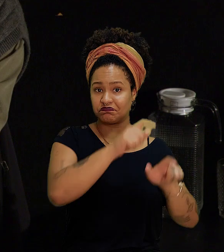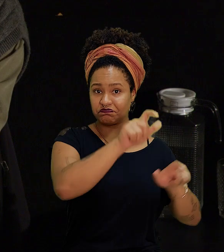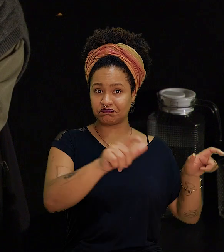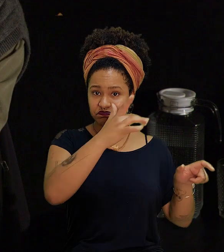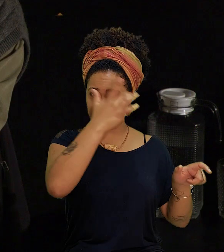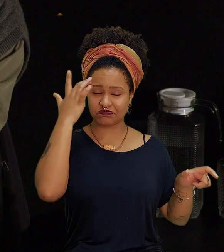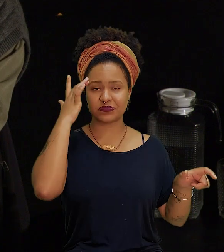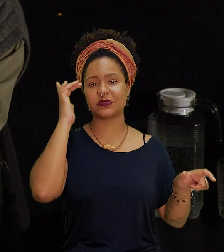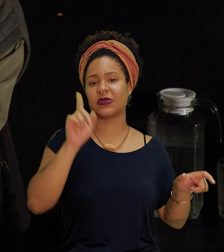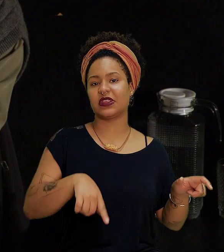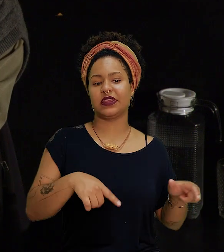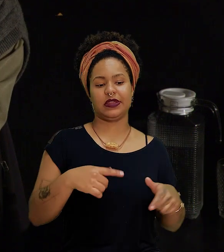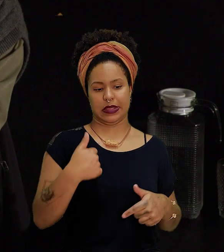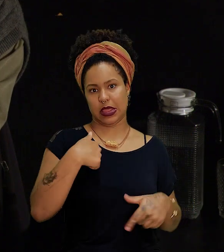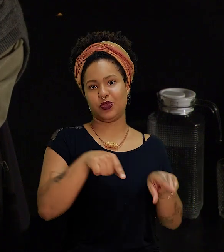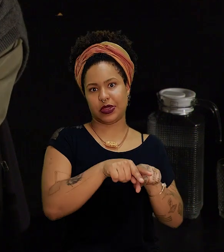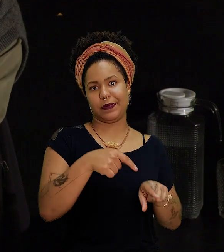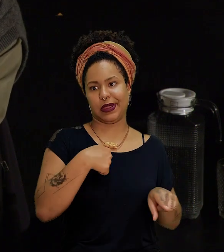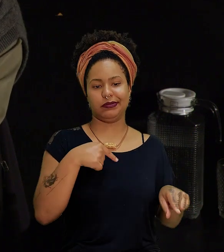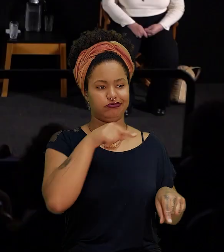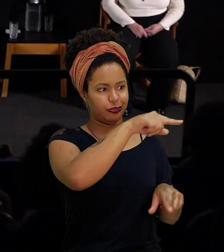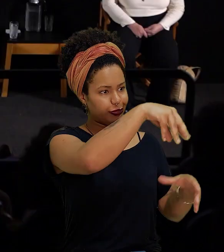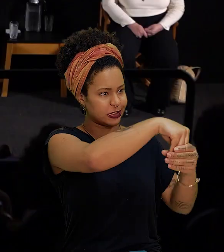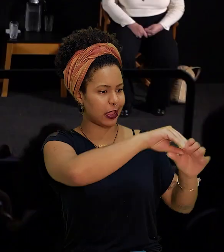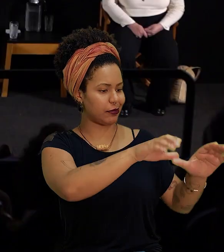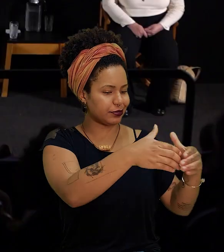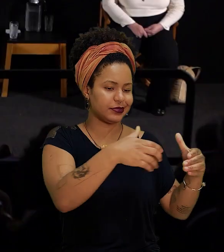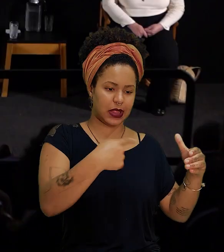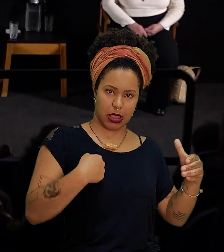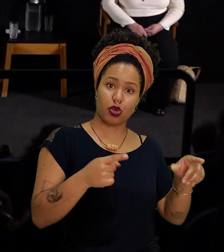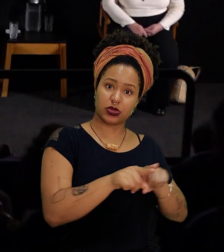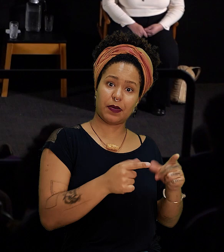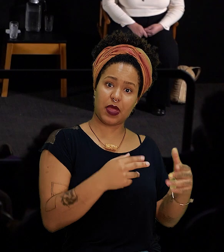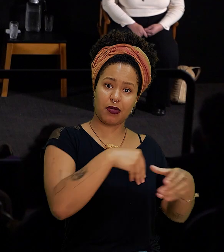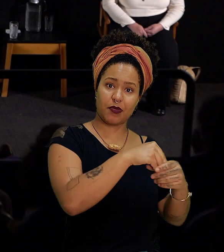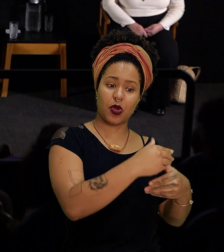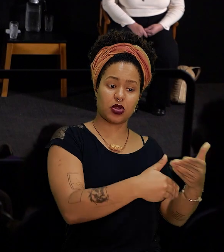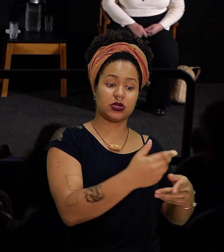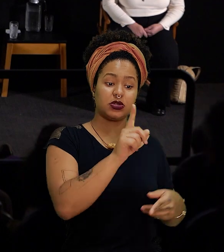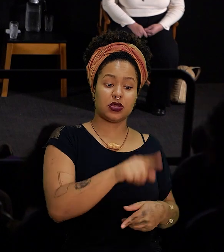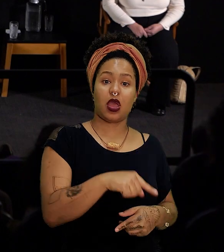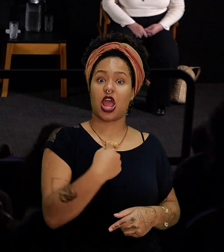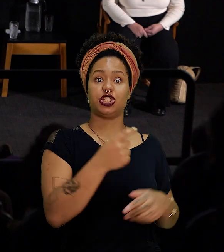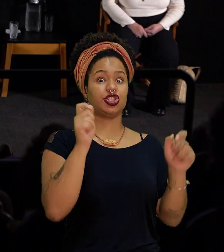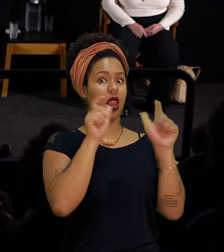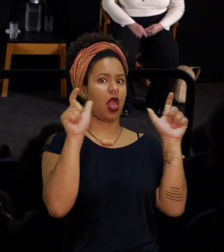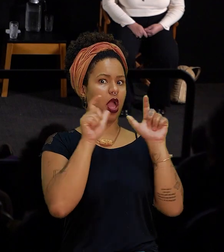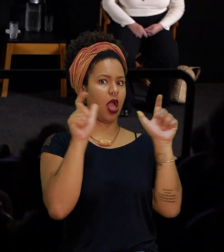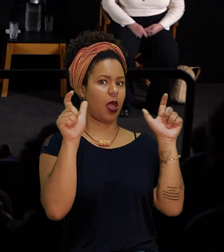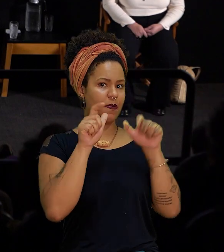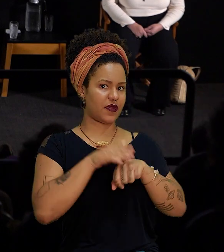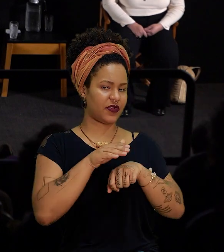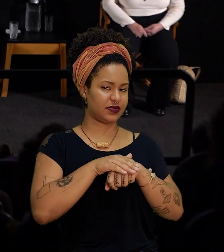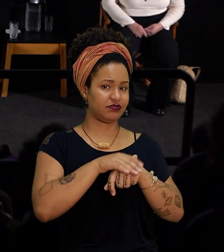outros, né, nos quais eu me incluo o Roberto, né, nós somos os